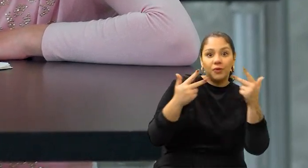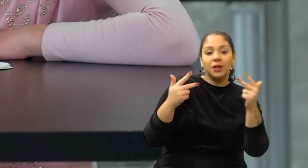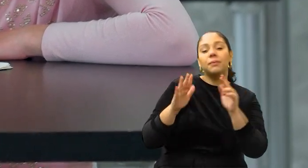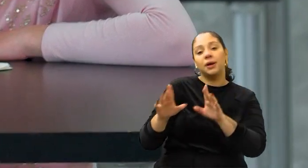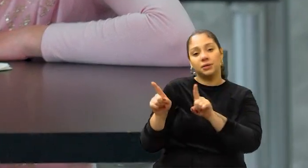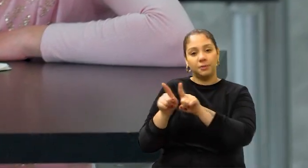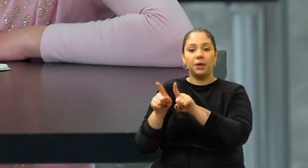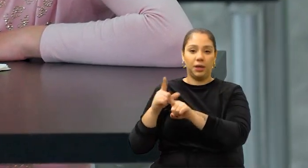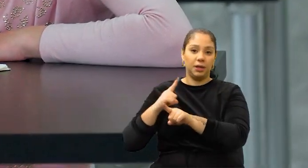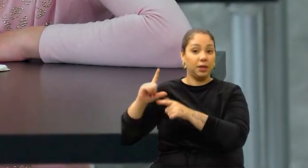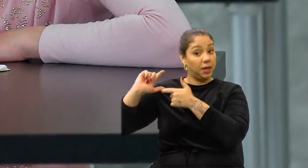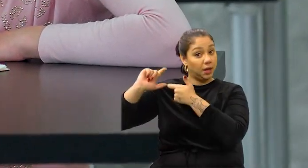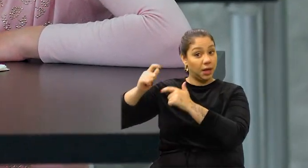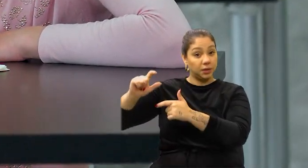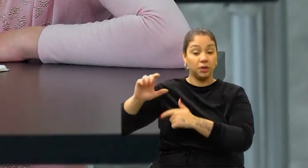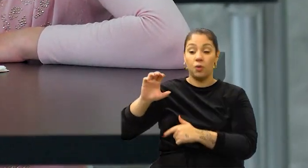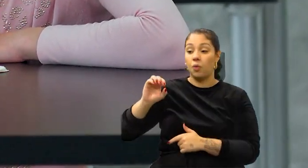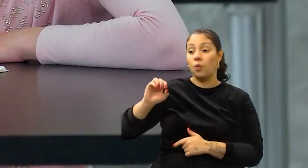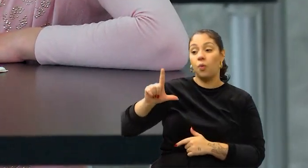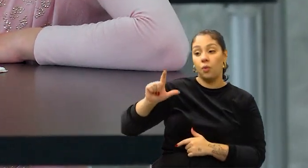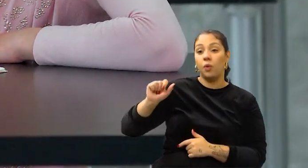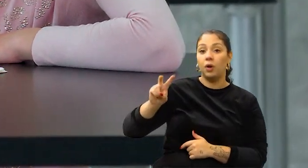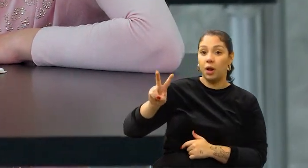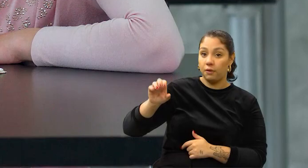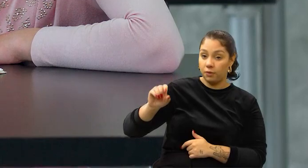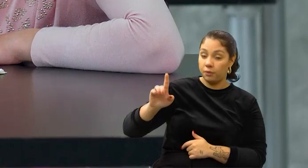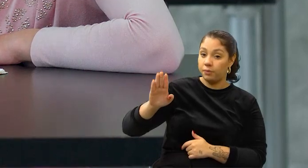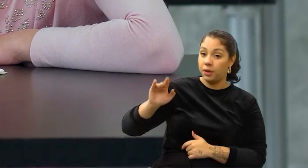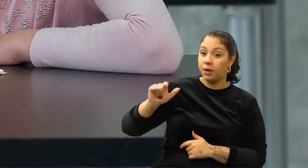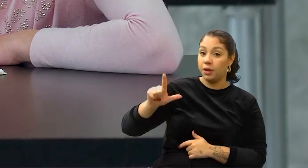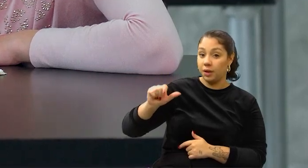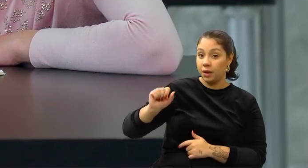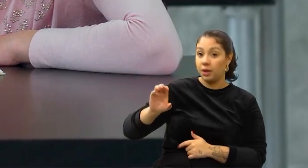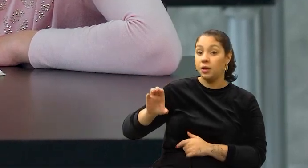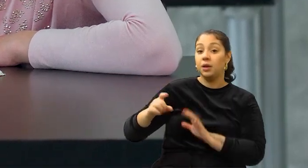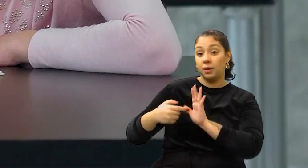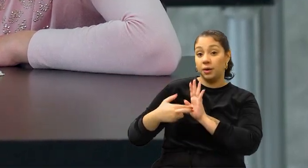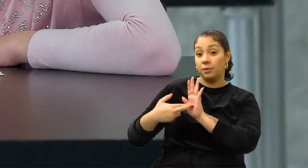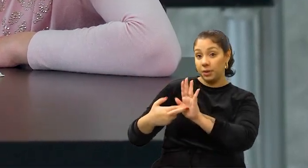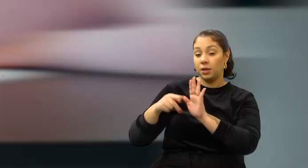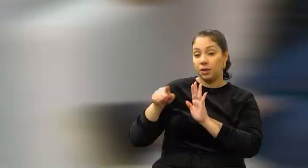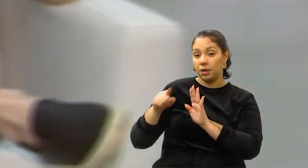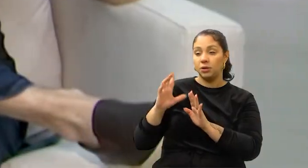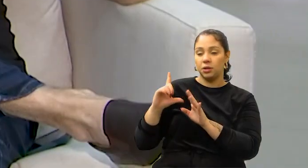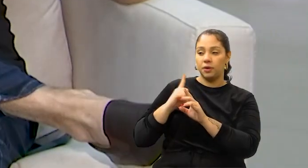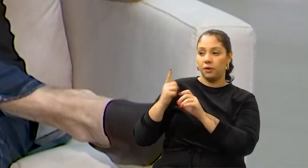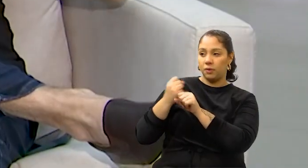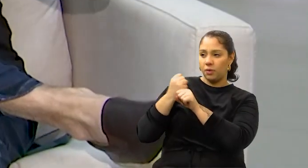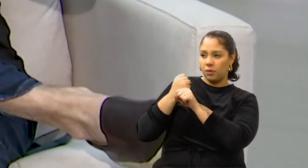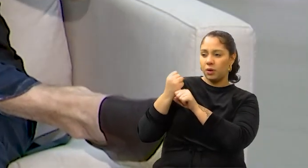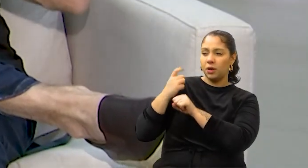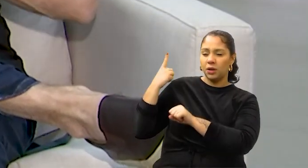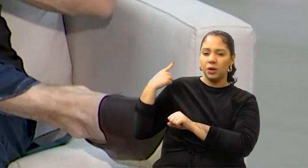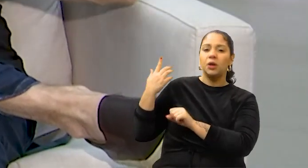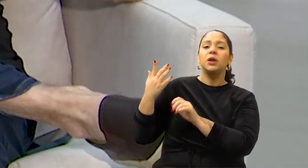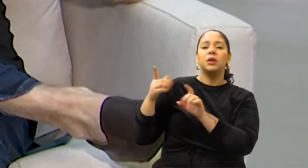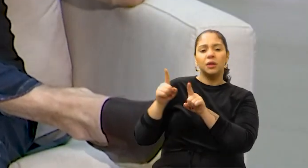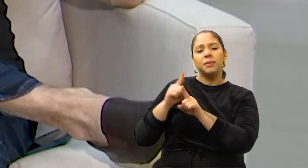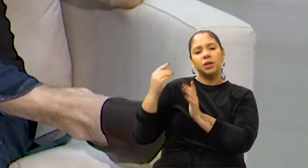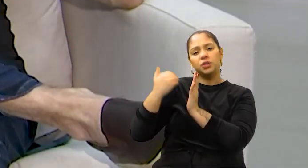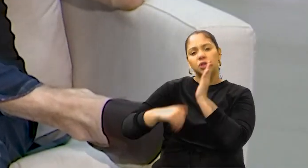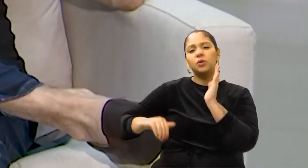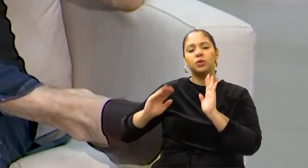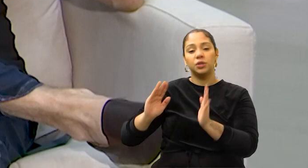clássica então Olavo Bilac tá aí representando este papel é o primeiro porque quando a gente lançou já foi alguns anos até já saiu da lista